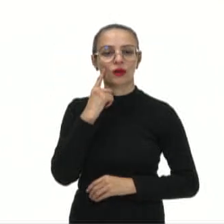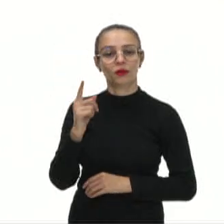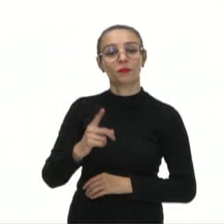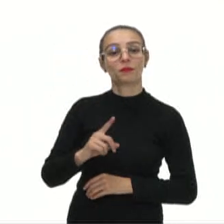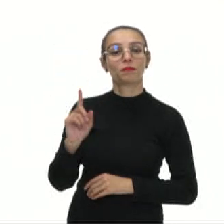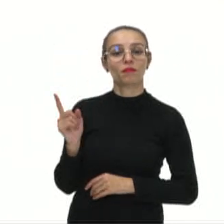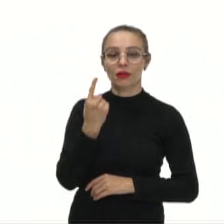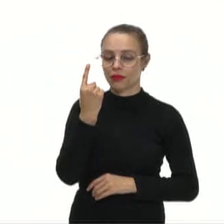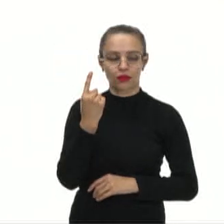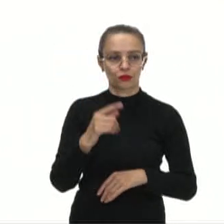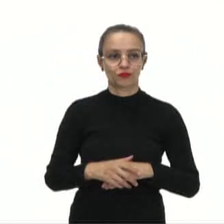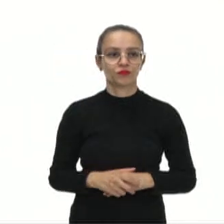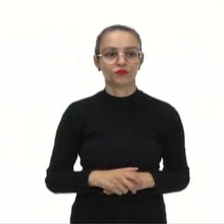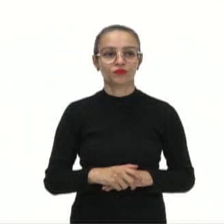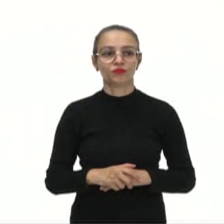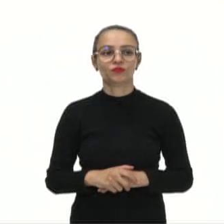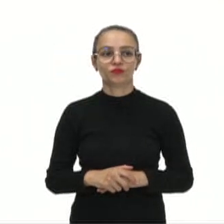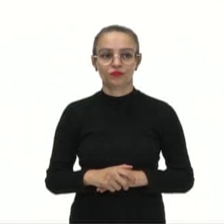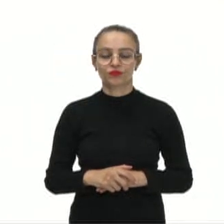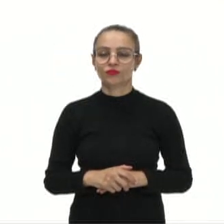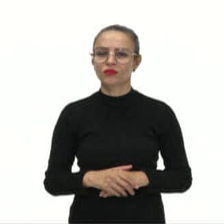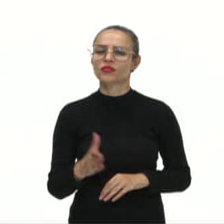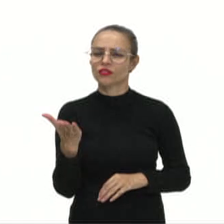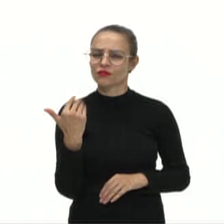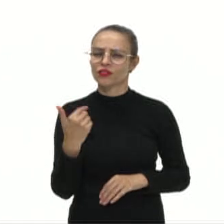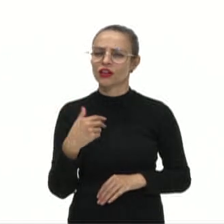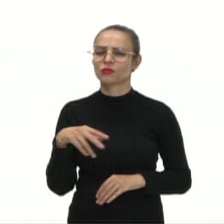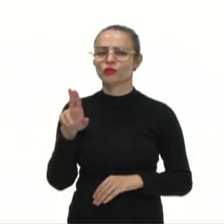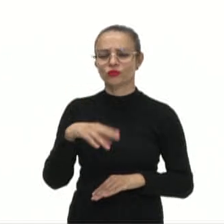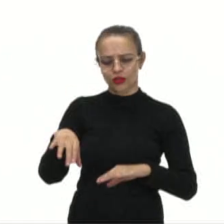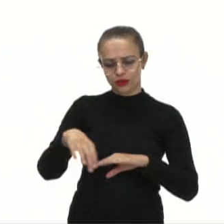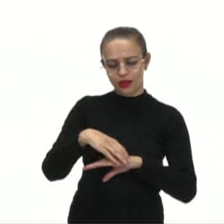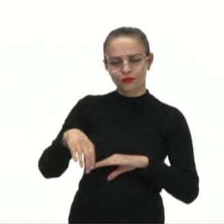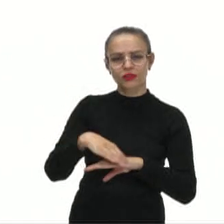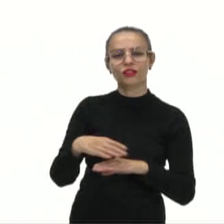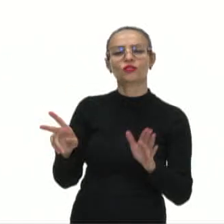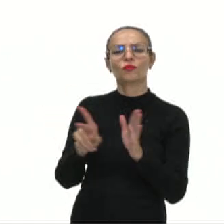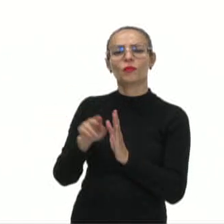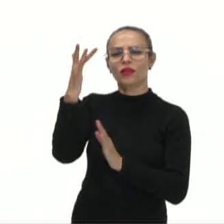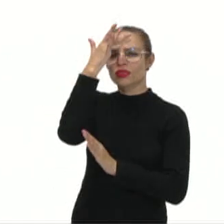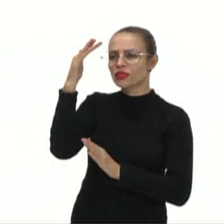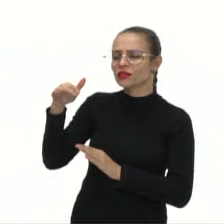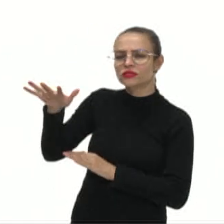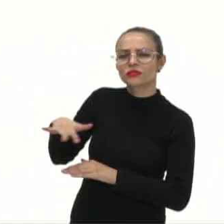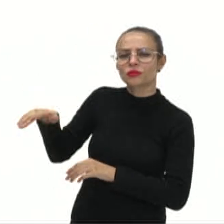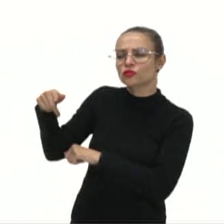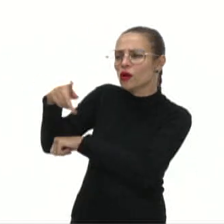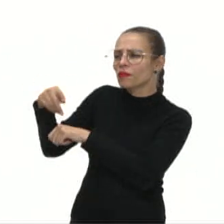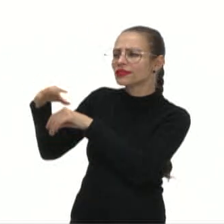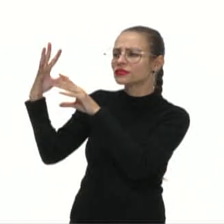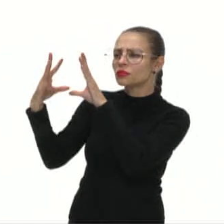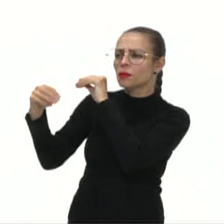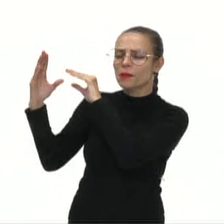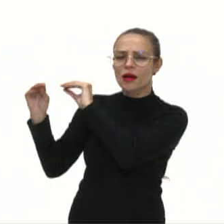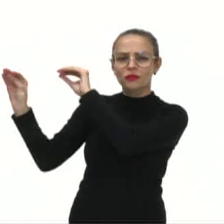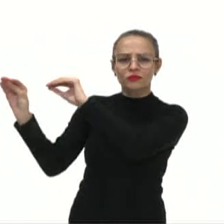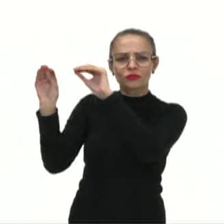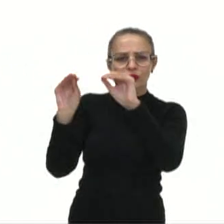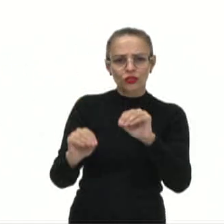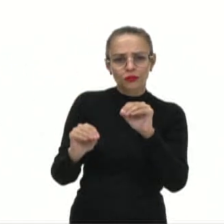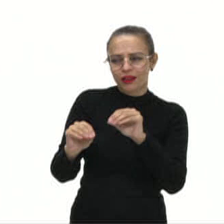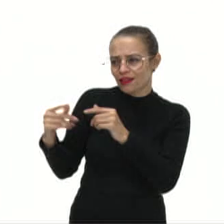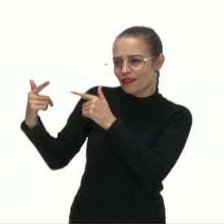primeiro, vamos calçar os sapatos dos refugiados e dar o primeiro passo para entender a